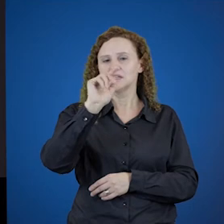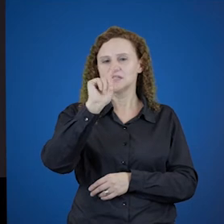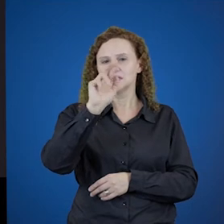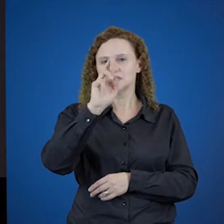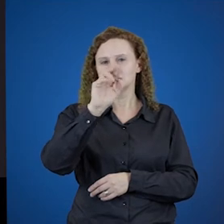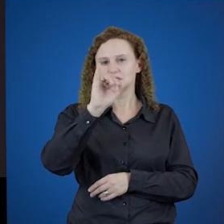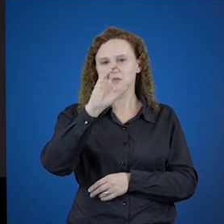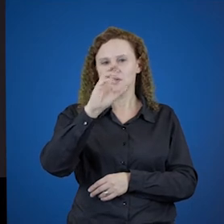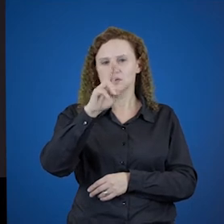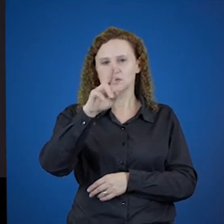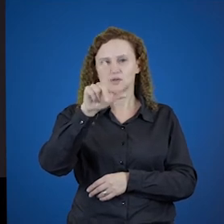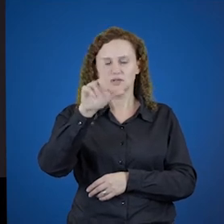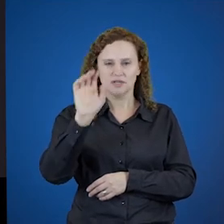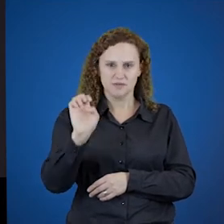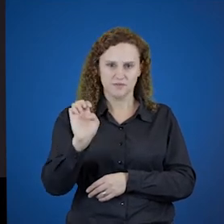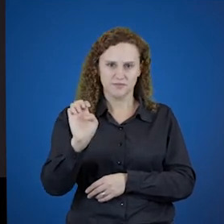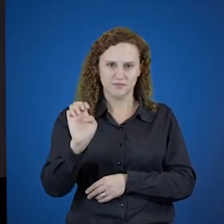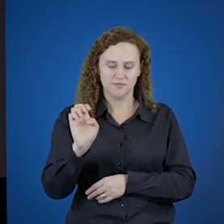é cedo